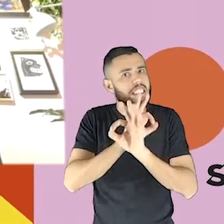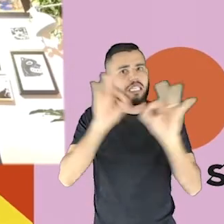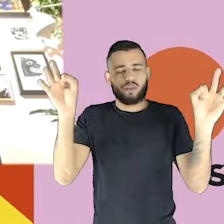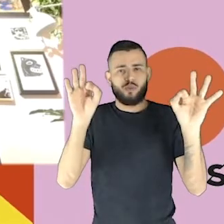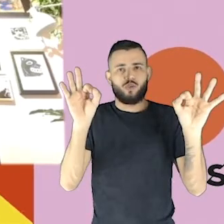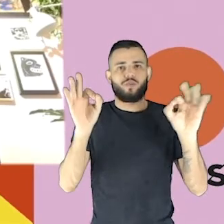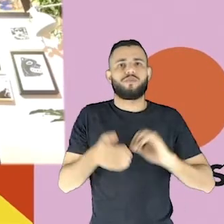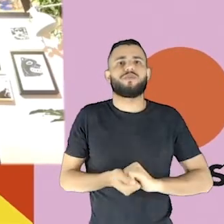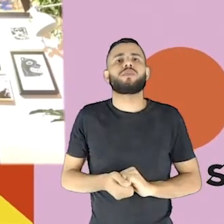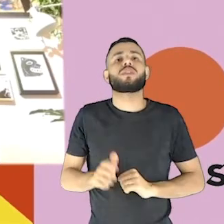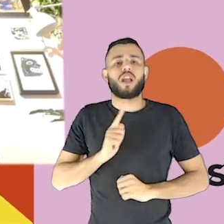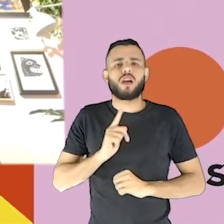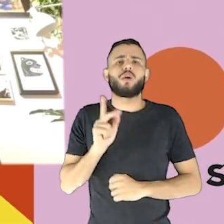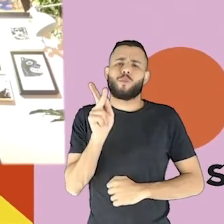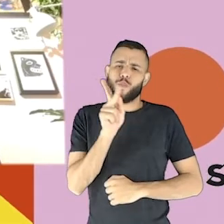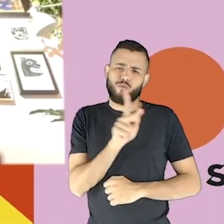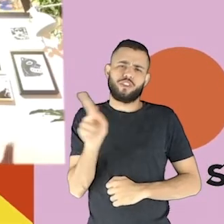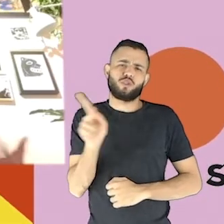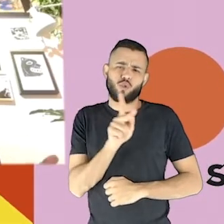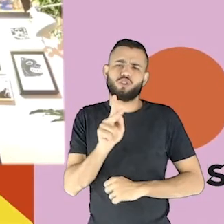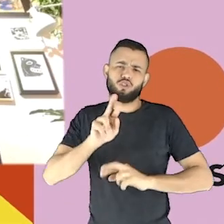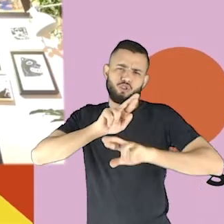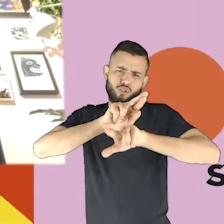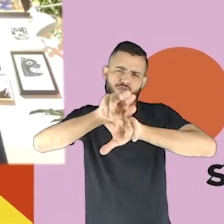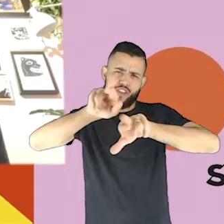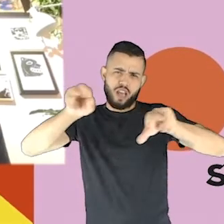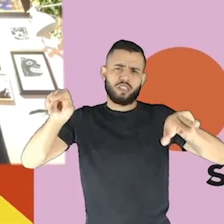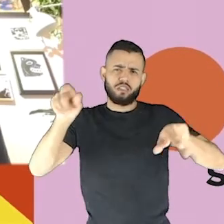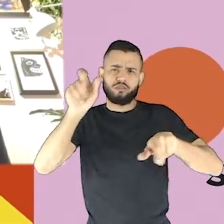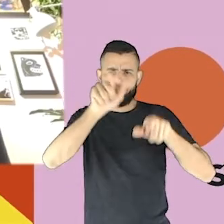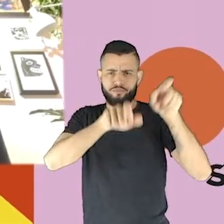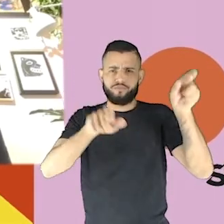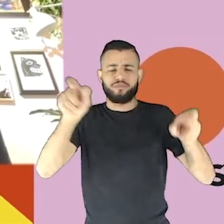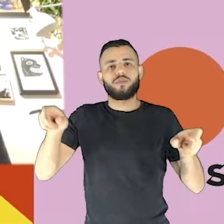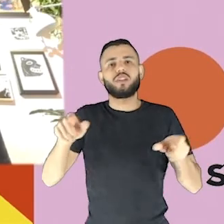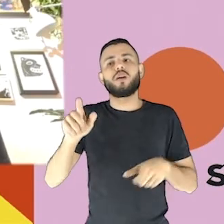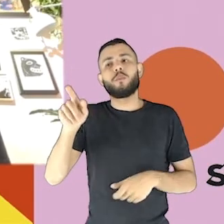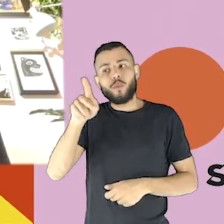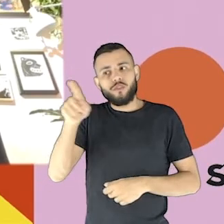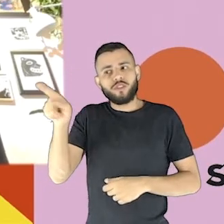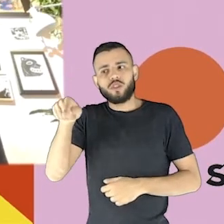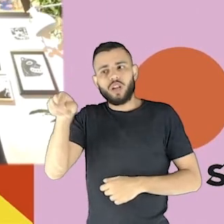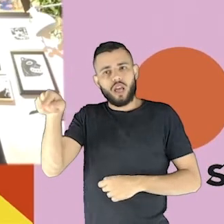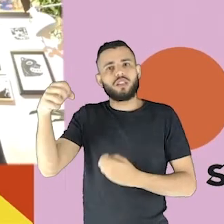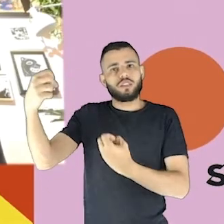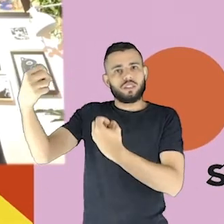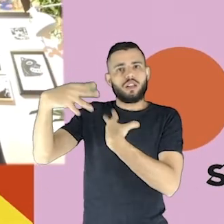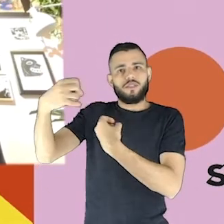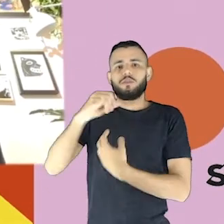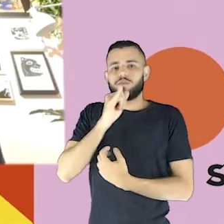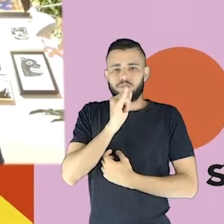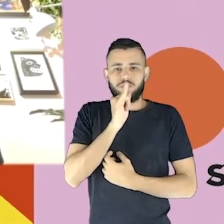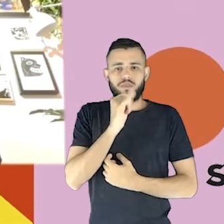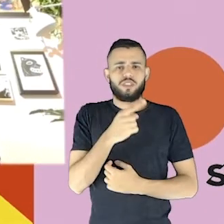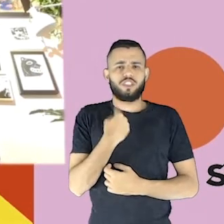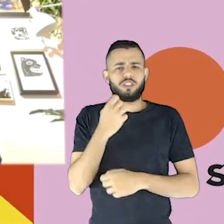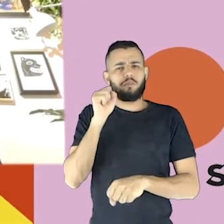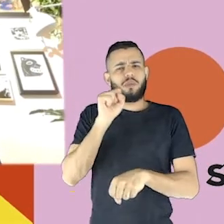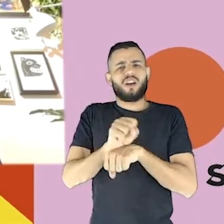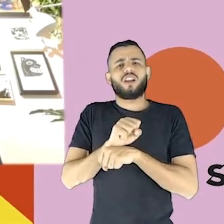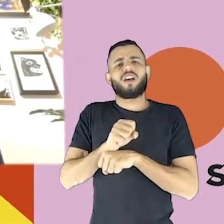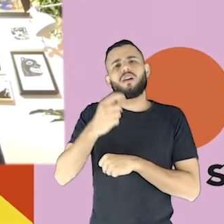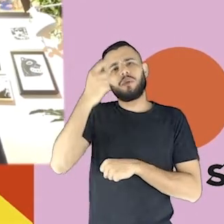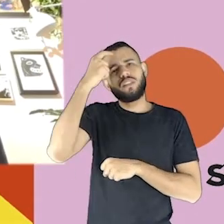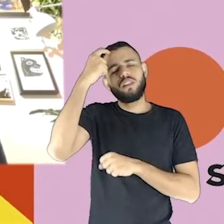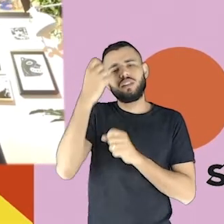incrível. Existem professores e professores, né? Tinha uma professora que ela ensinava que, tipo, a gente tinha que parar com essa